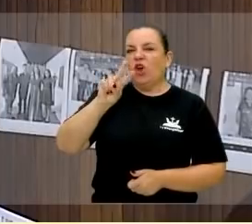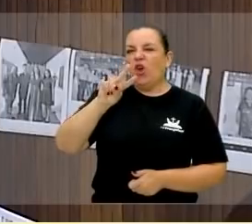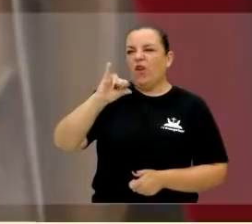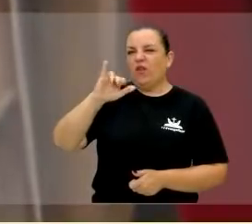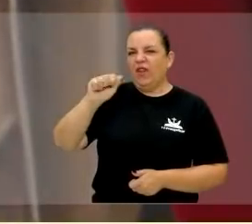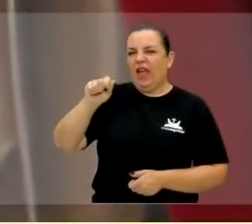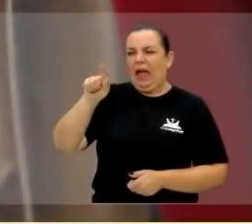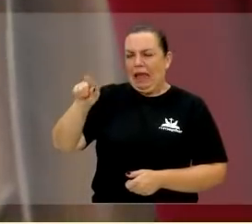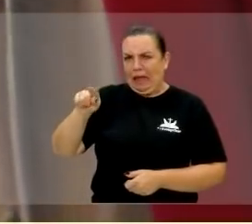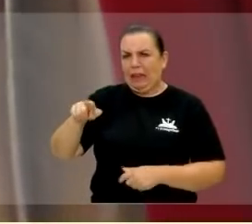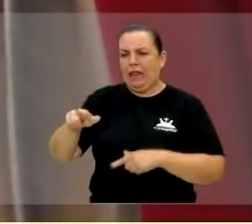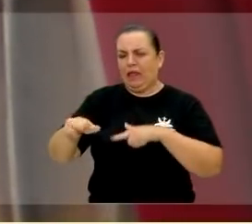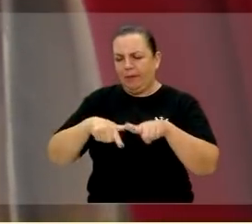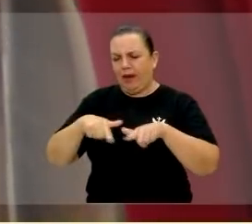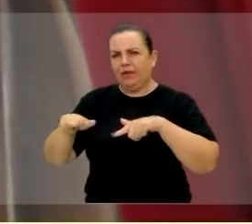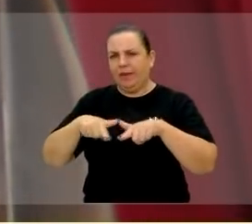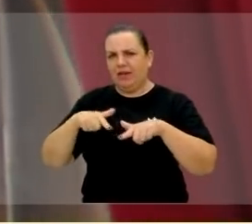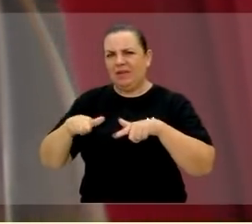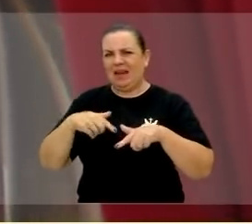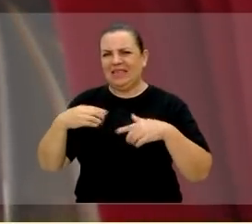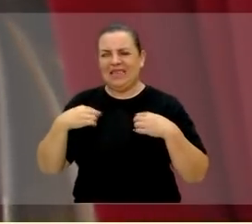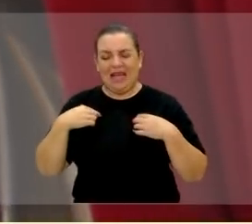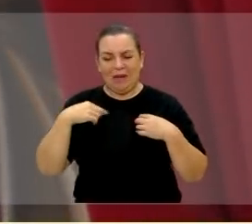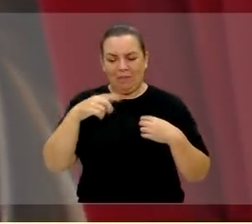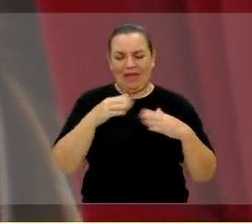doméstica, saiu com a roupa do corpo.